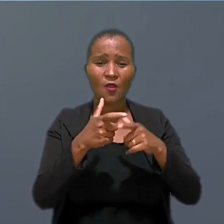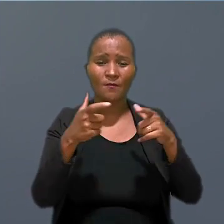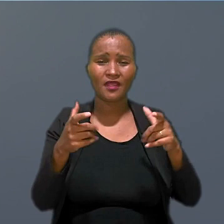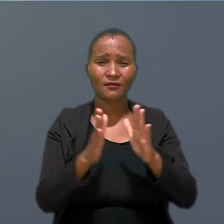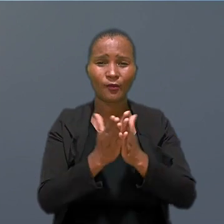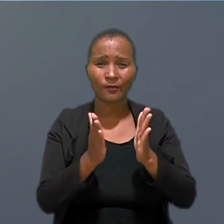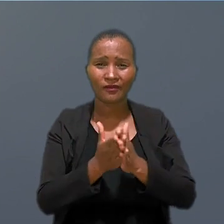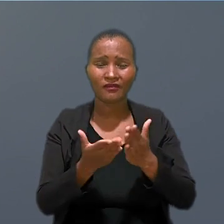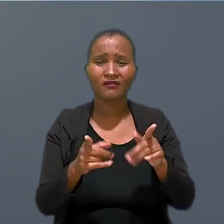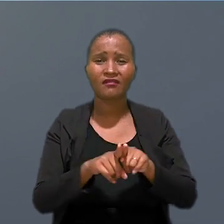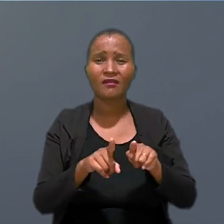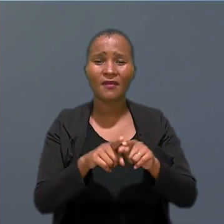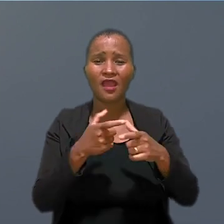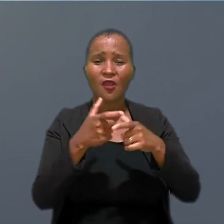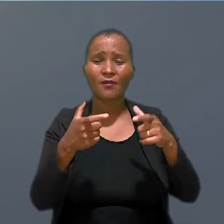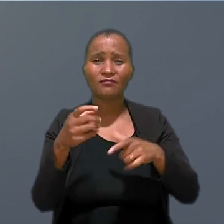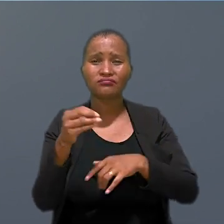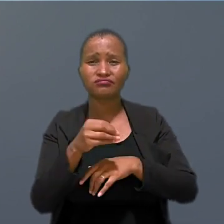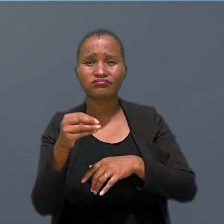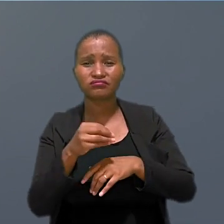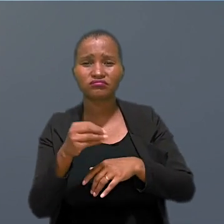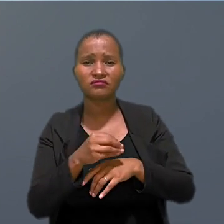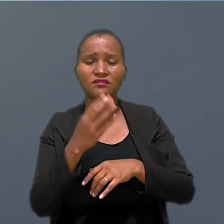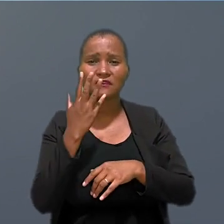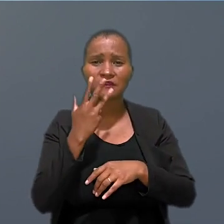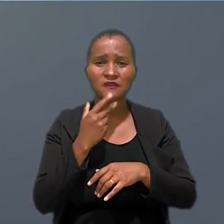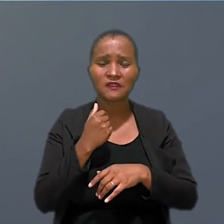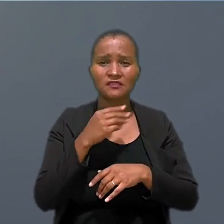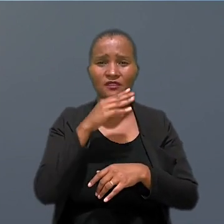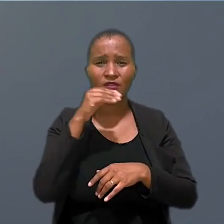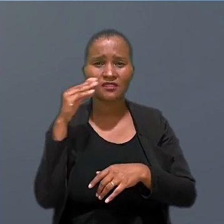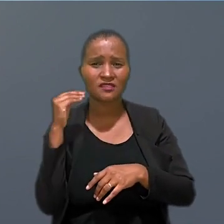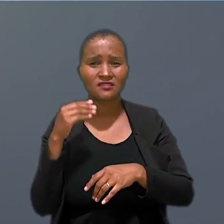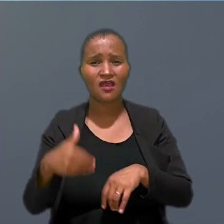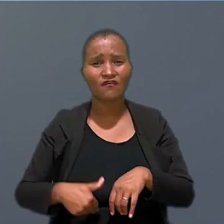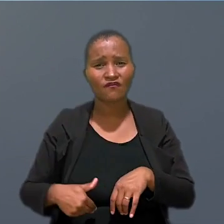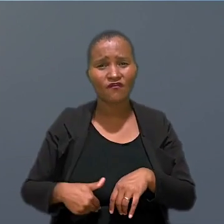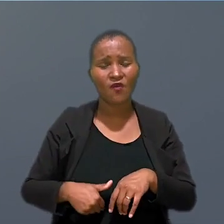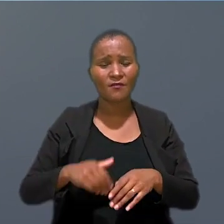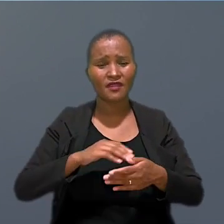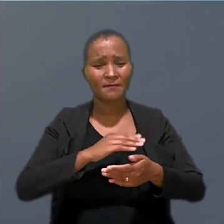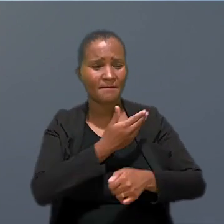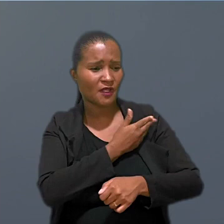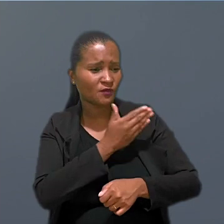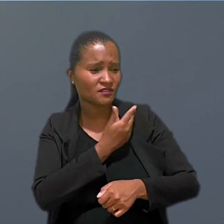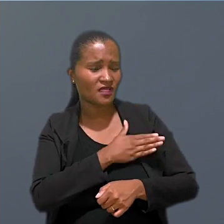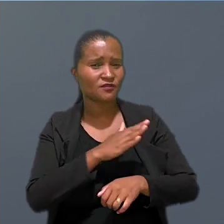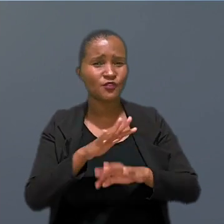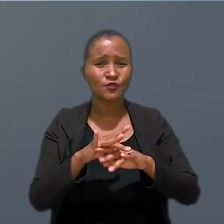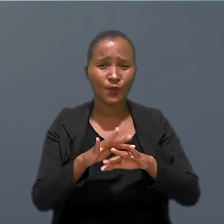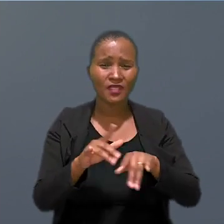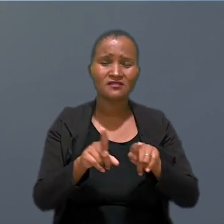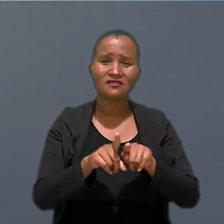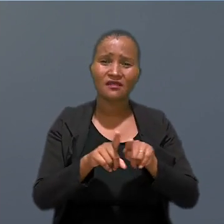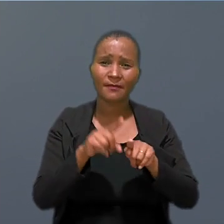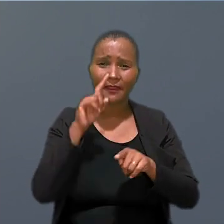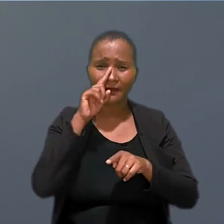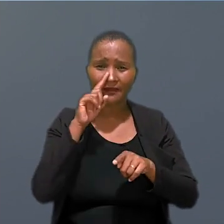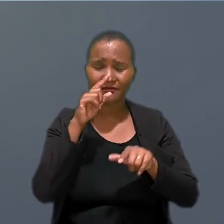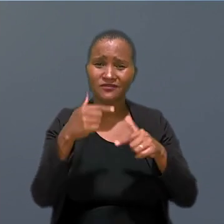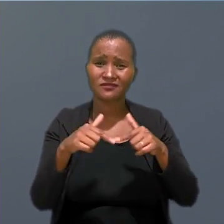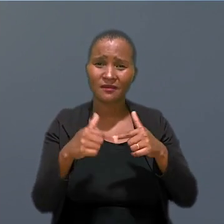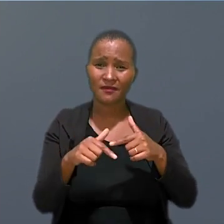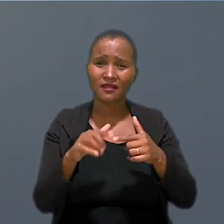pobreza e o aumento da vulnerabilidade de crianças e adolescentes à fome, à discriminação, a doenças e ao risco